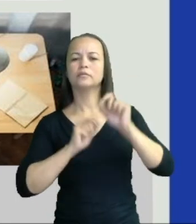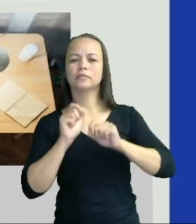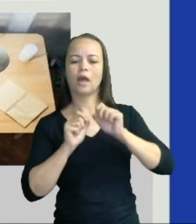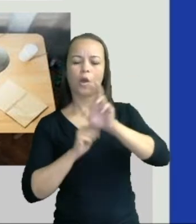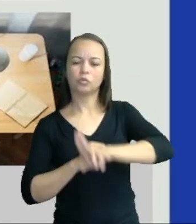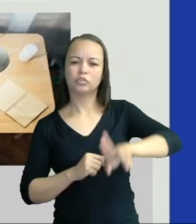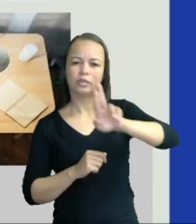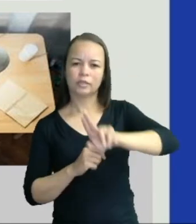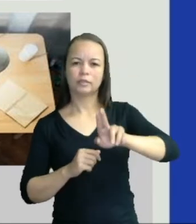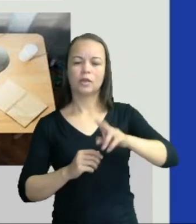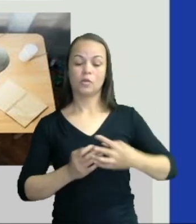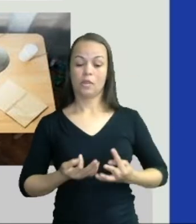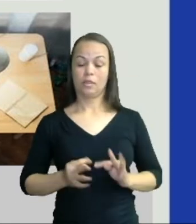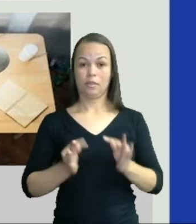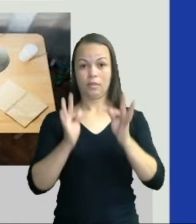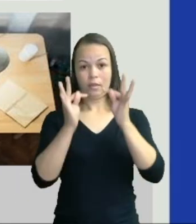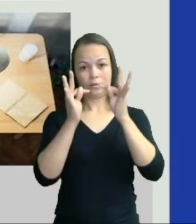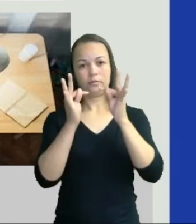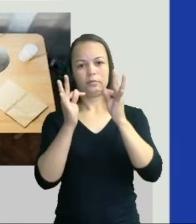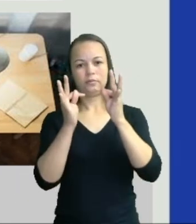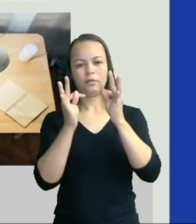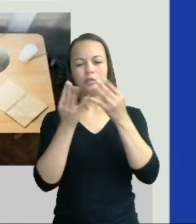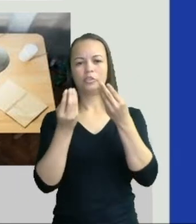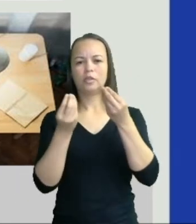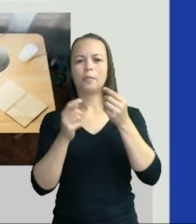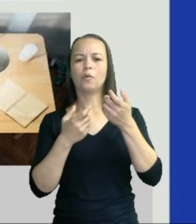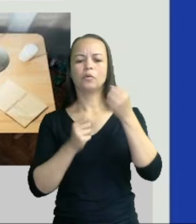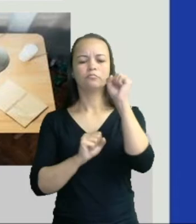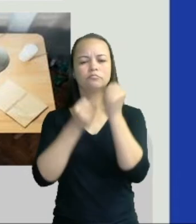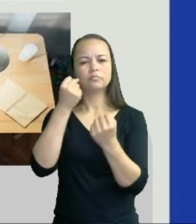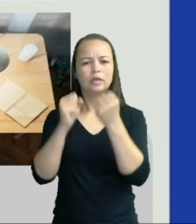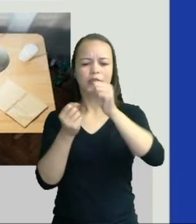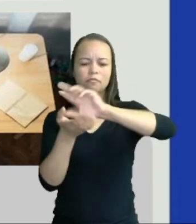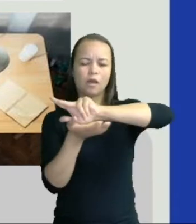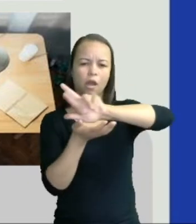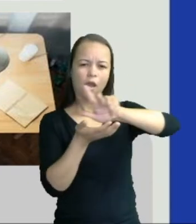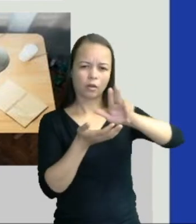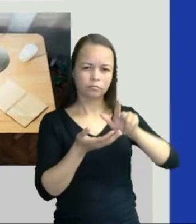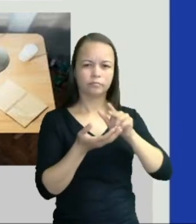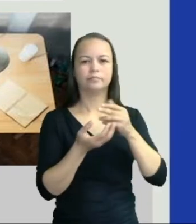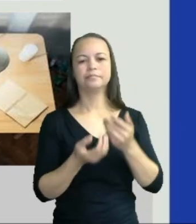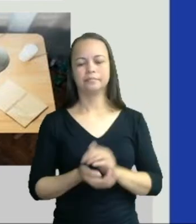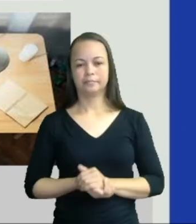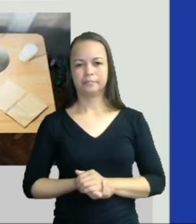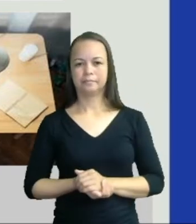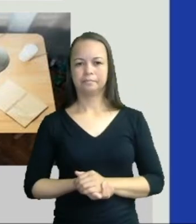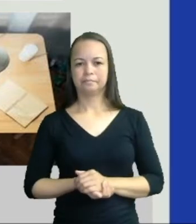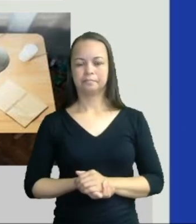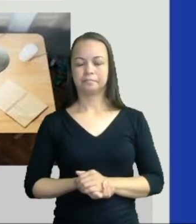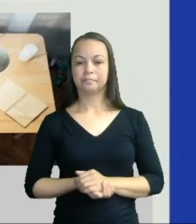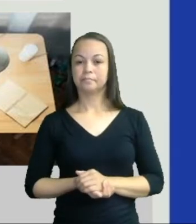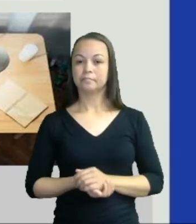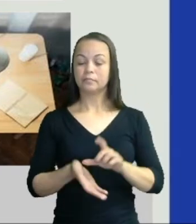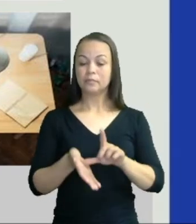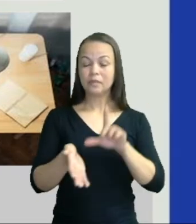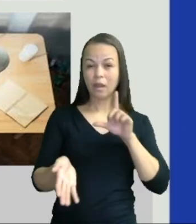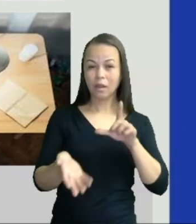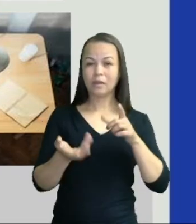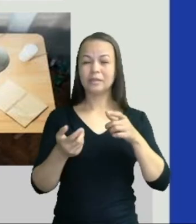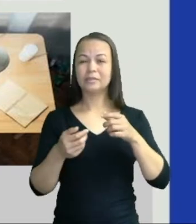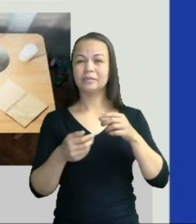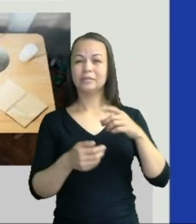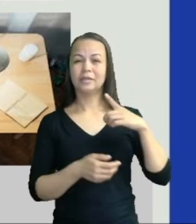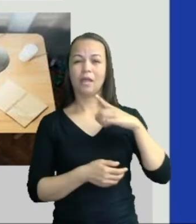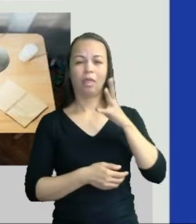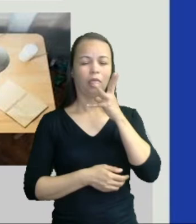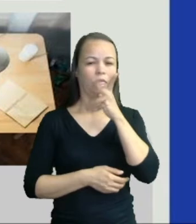Aí, tia Raquel traz os aparelhos eletrônicos e o mundo do trabalho, porque também vai entrar no nosso mundo, certo? Vem para cá.